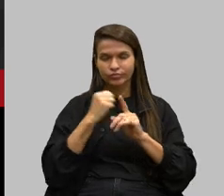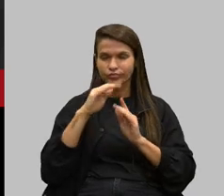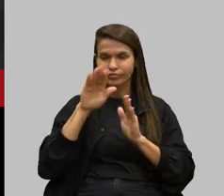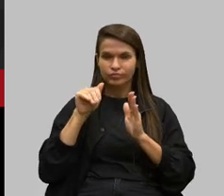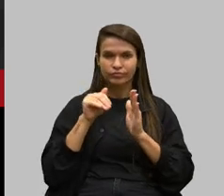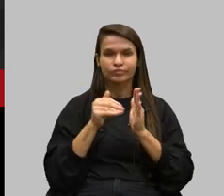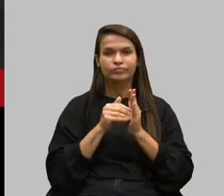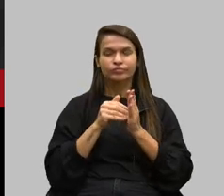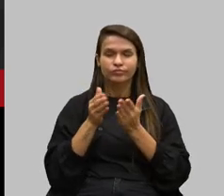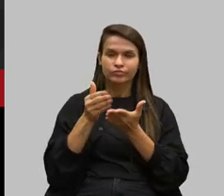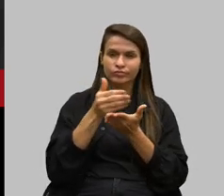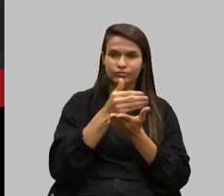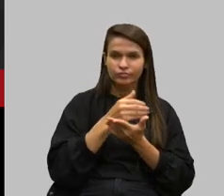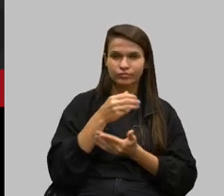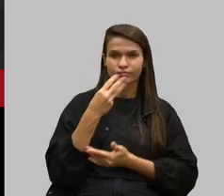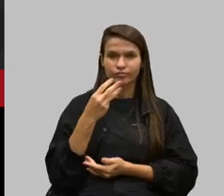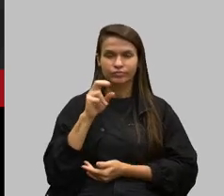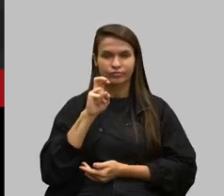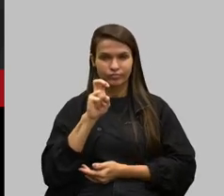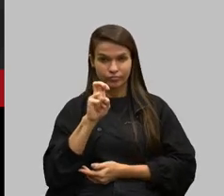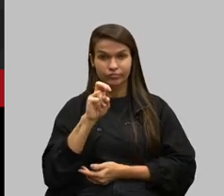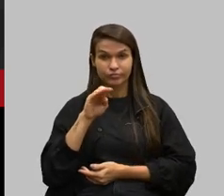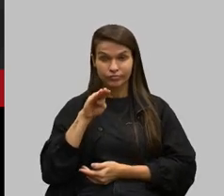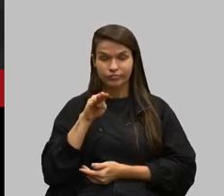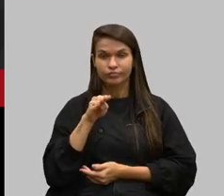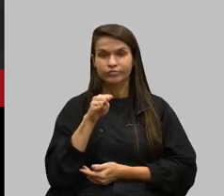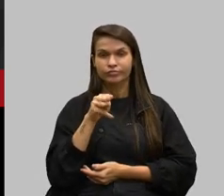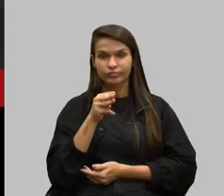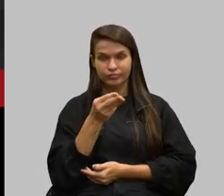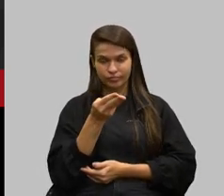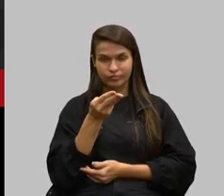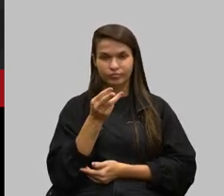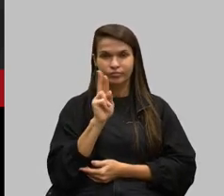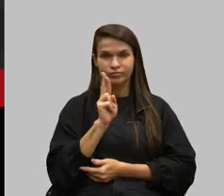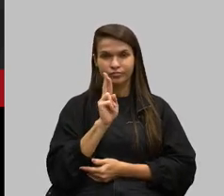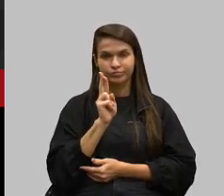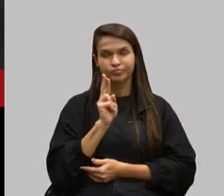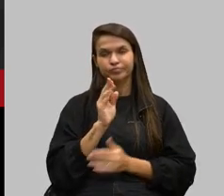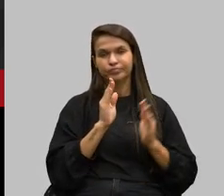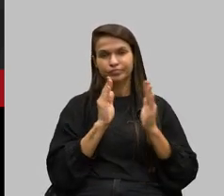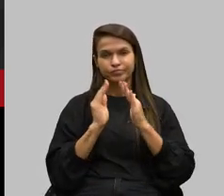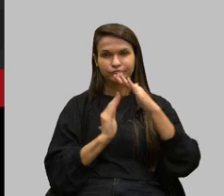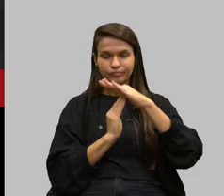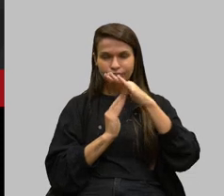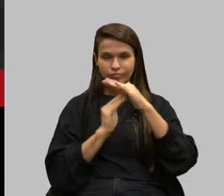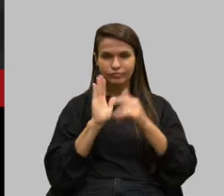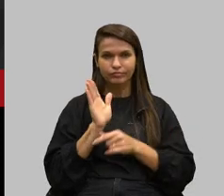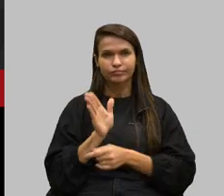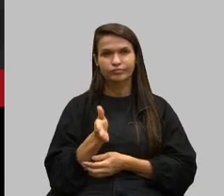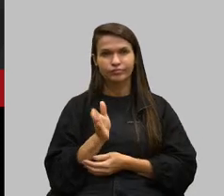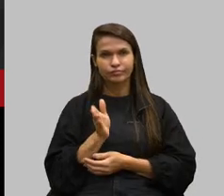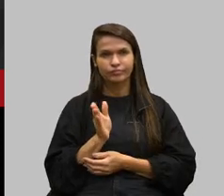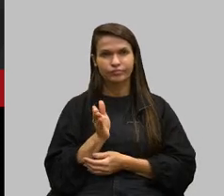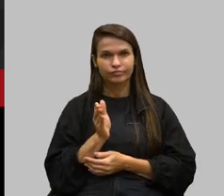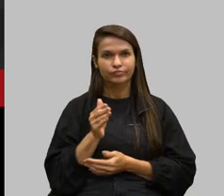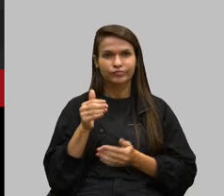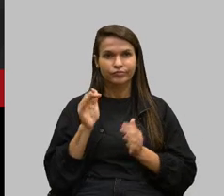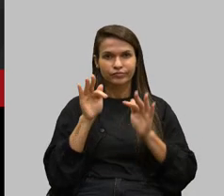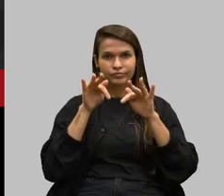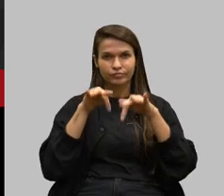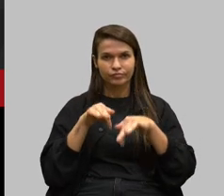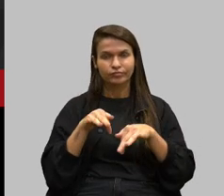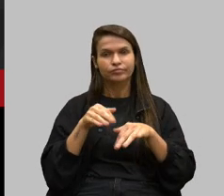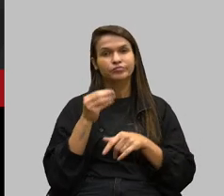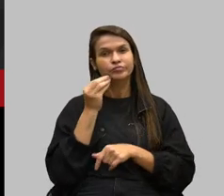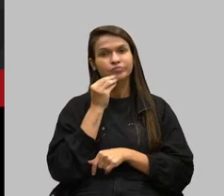uma captação de R 35 milhões de reais meu tempo eh já já tá nos finalmentes eu